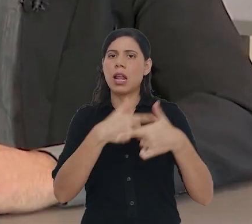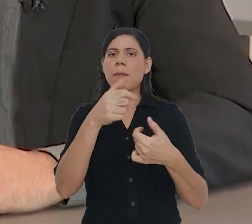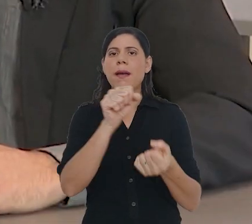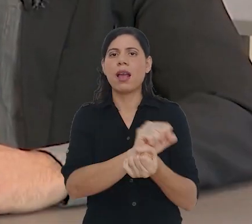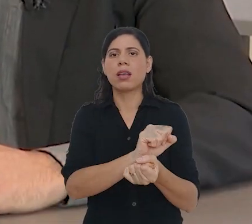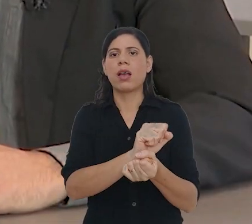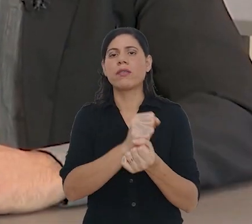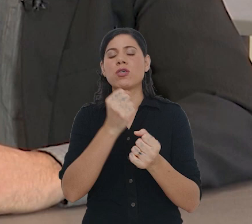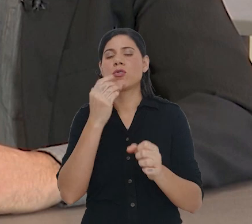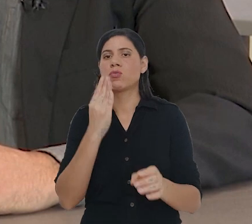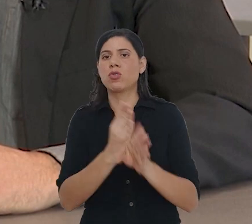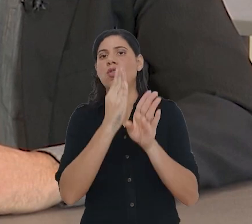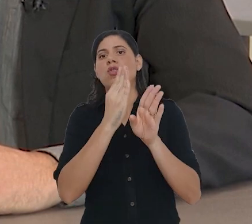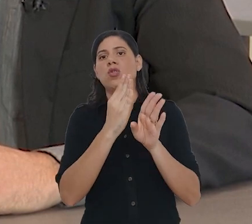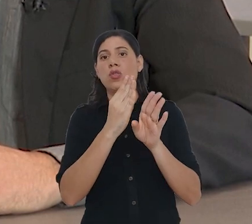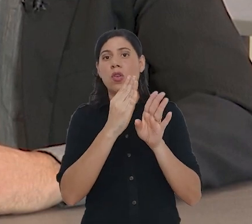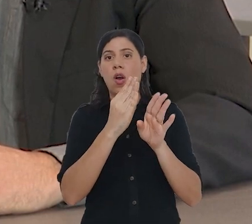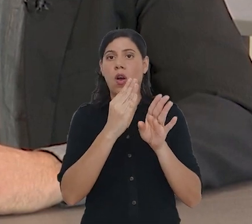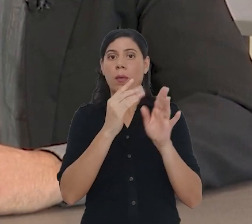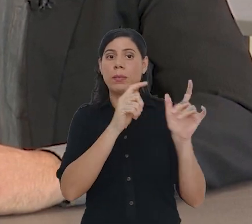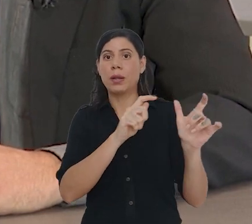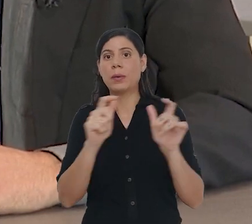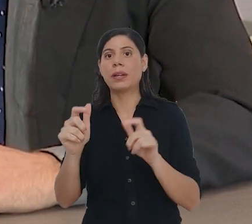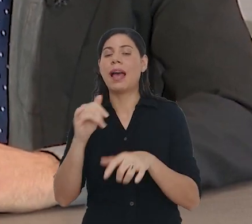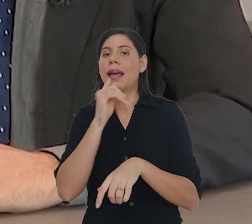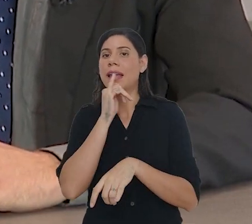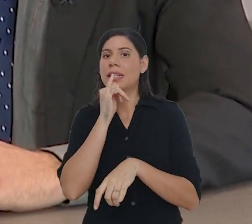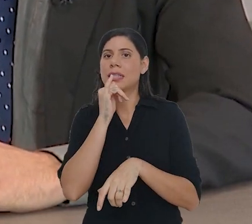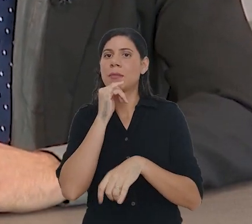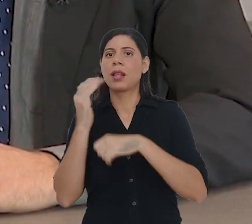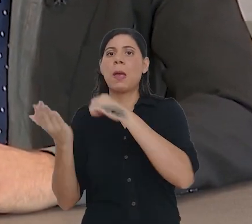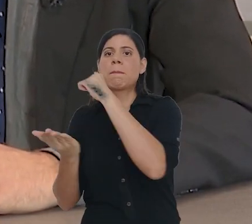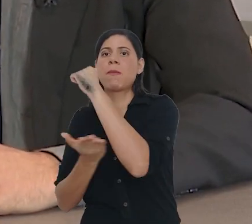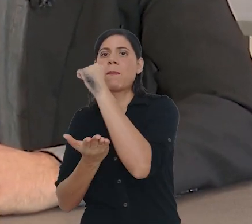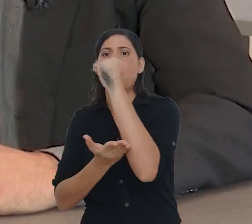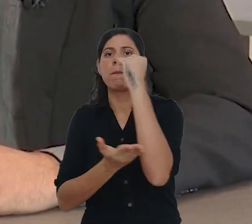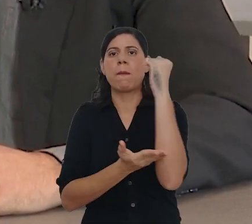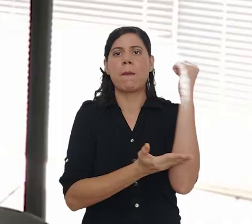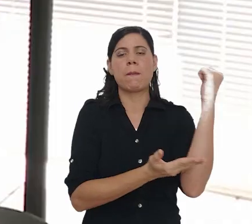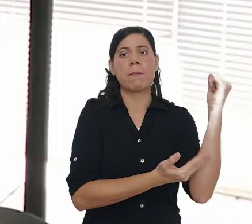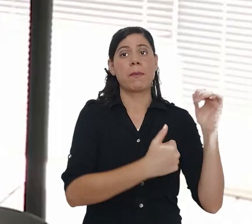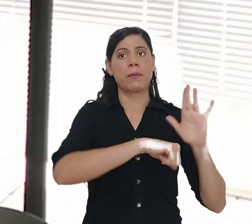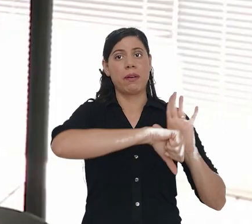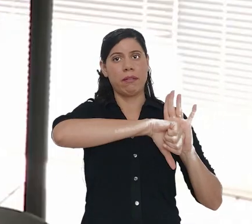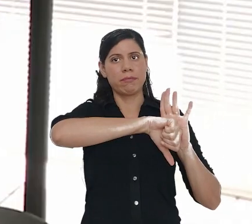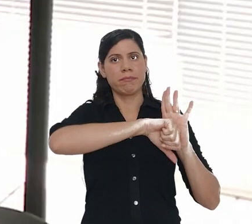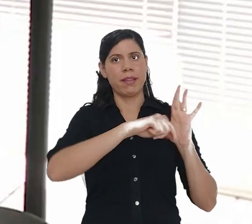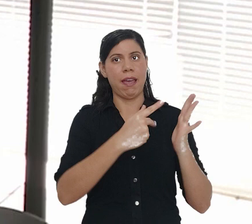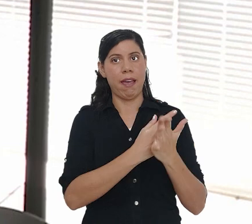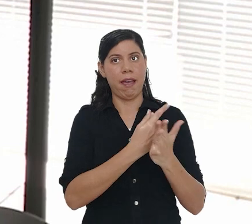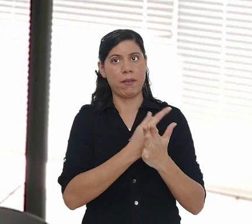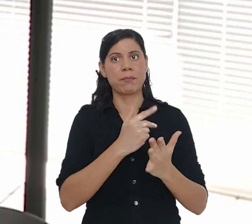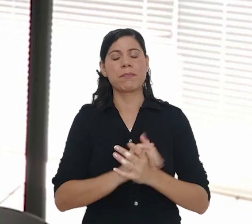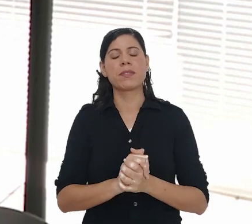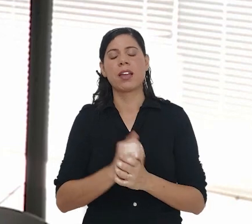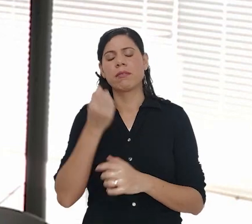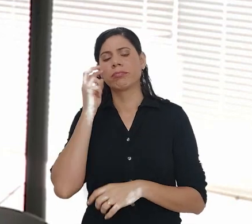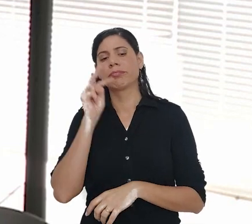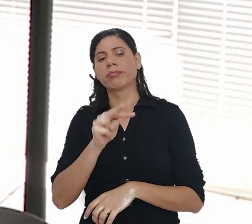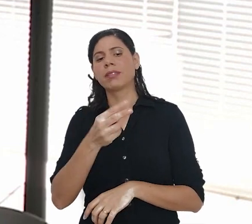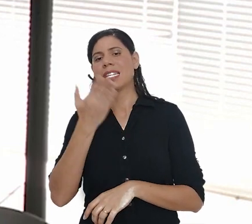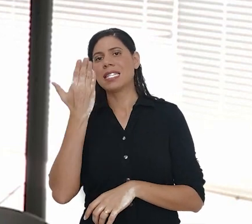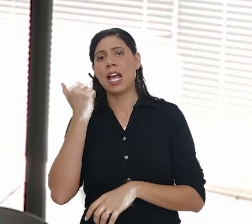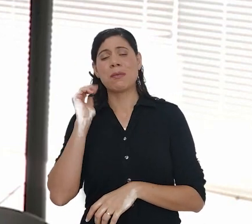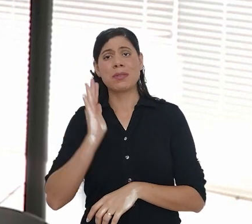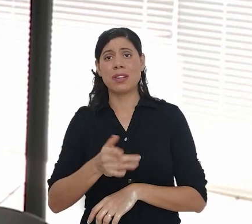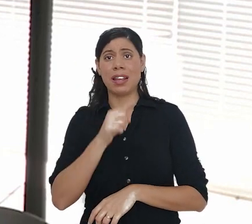por exemplo, identificar zonas de risco, como, por exemplo, zonas em que há desmatamentos clandestinos, né? Nas quais a gente já sabe que a